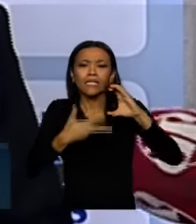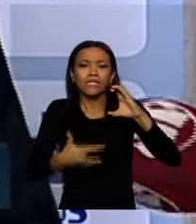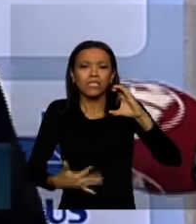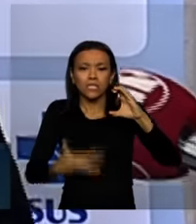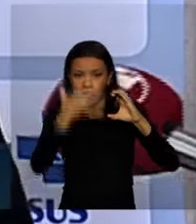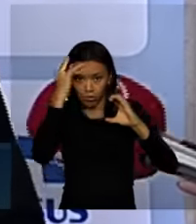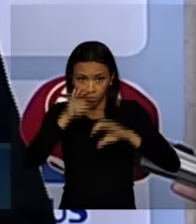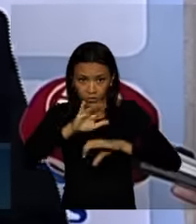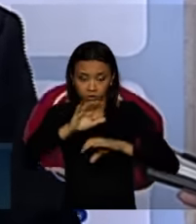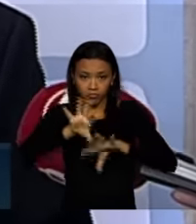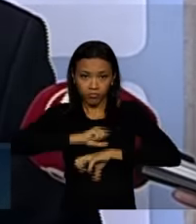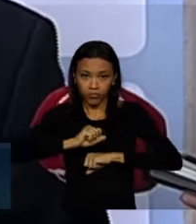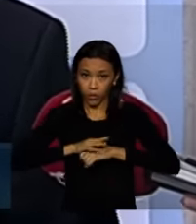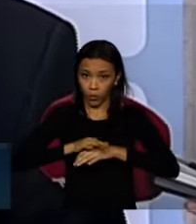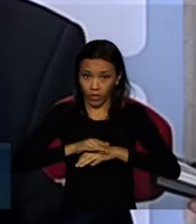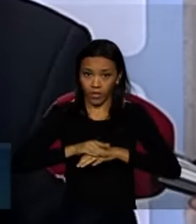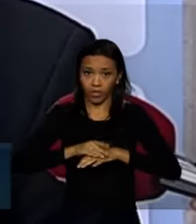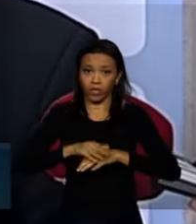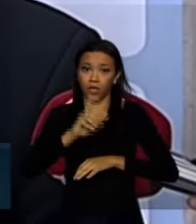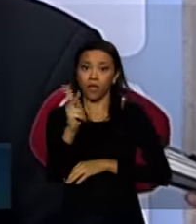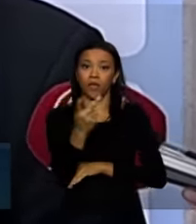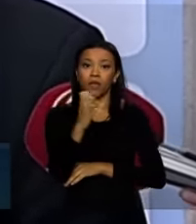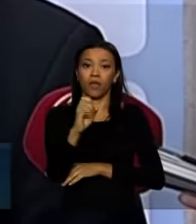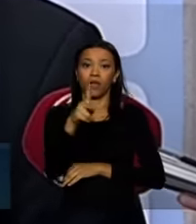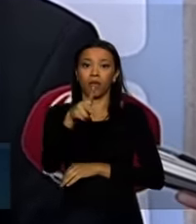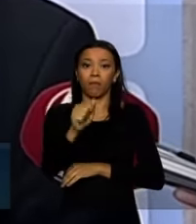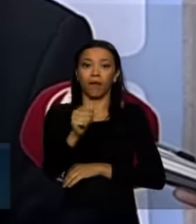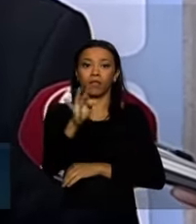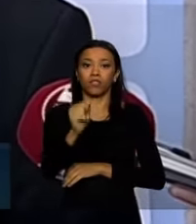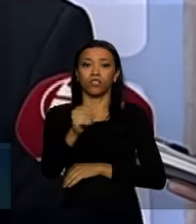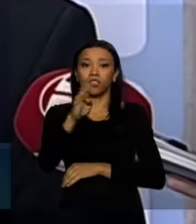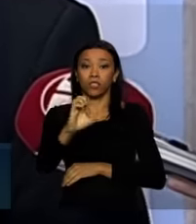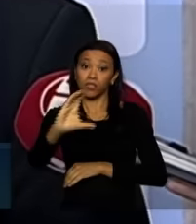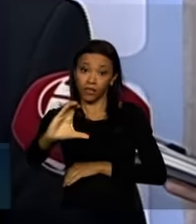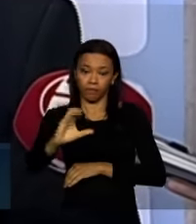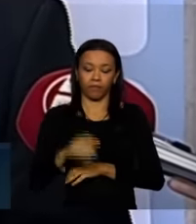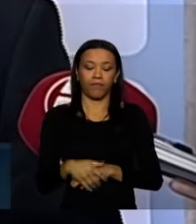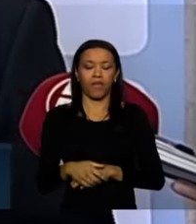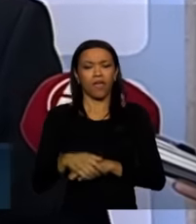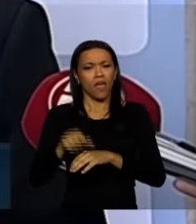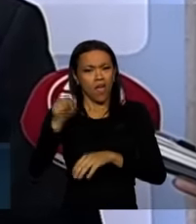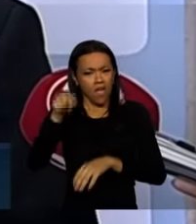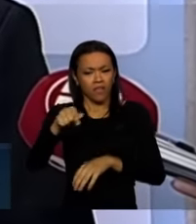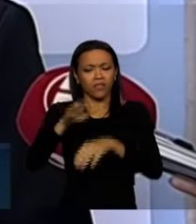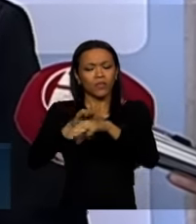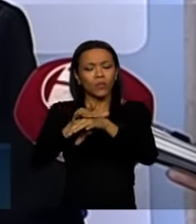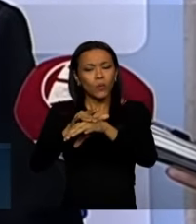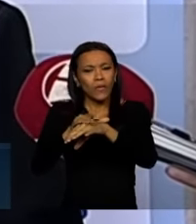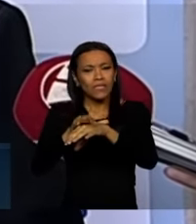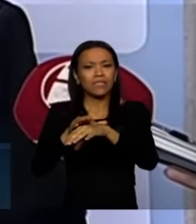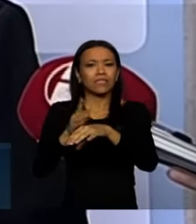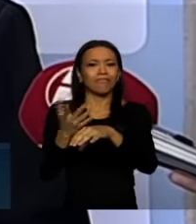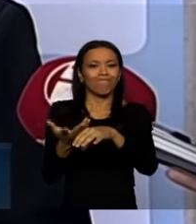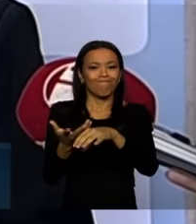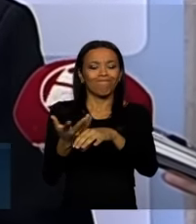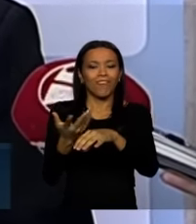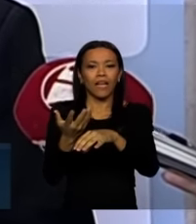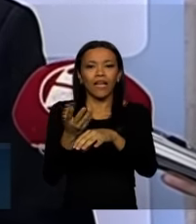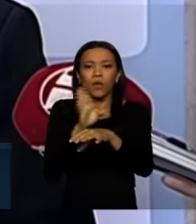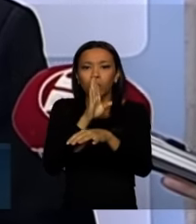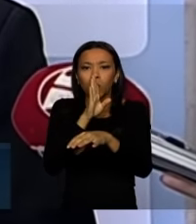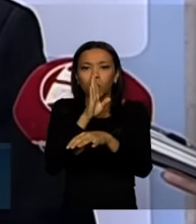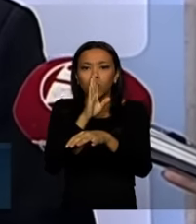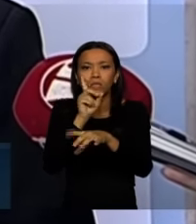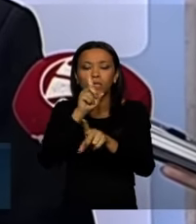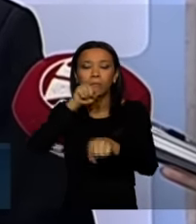principal el uma doença relativamente silenciosa o principal é a cirrose hepática e